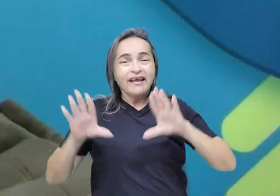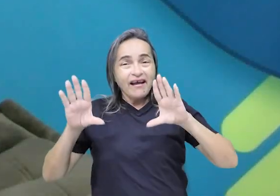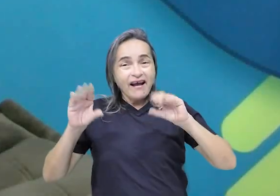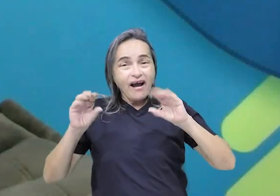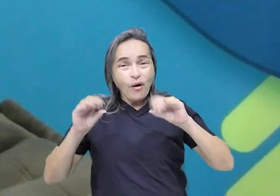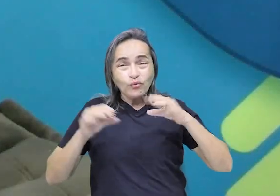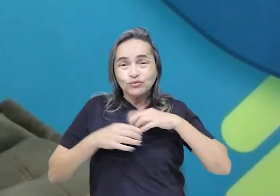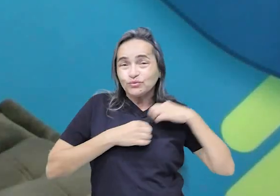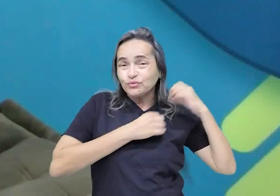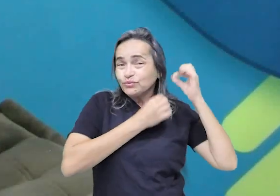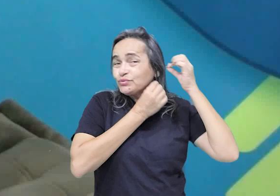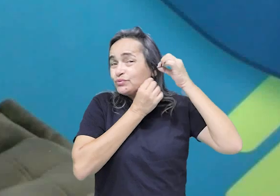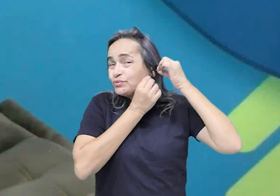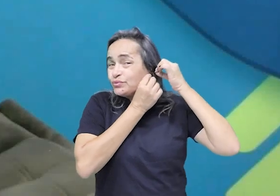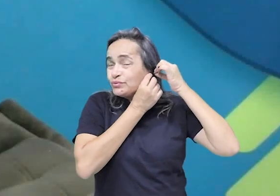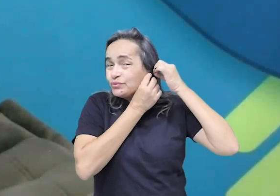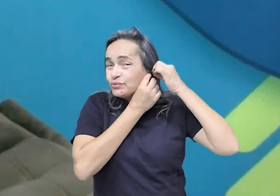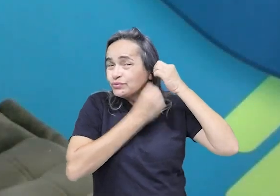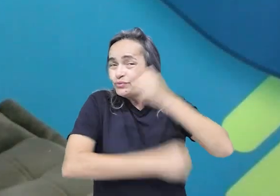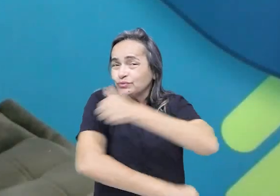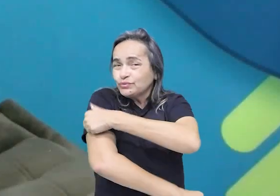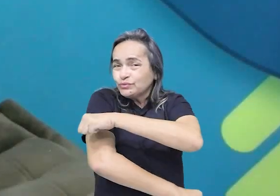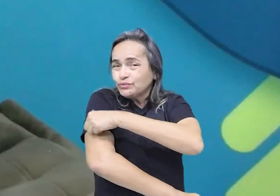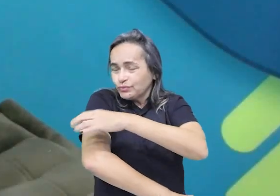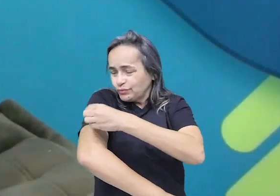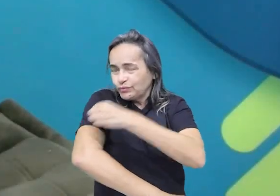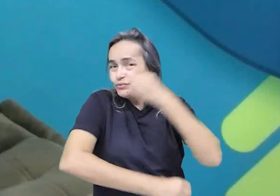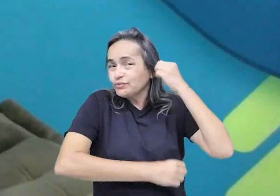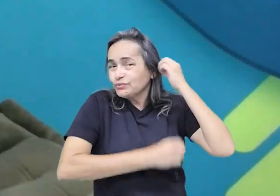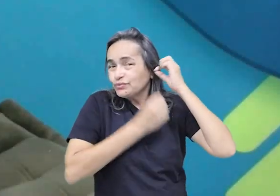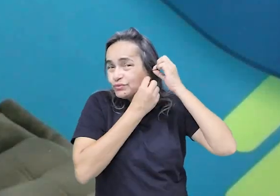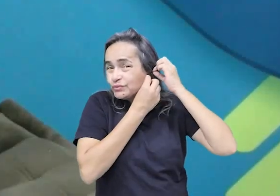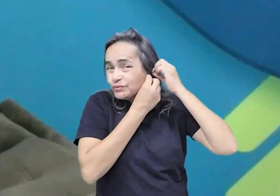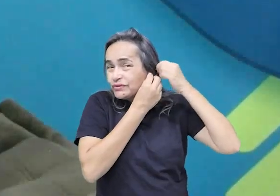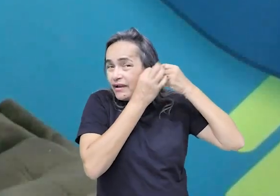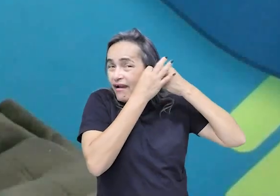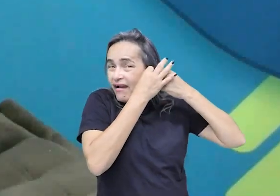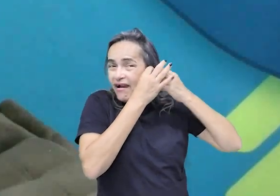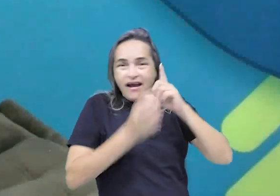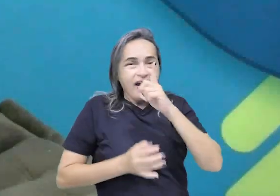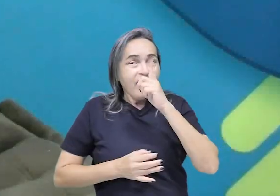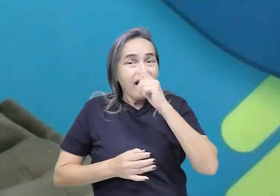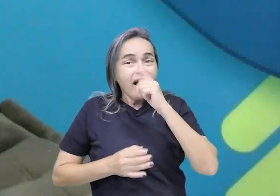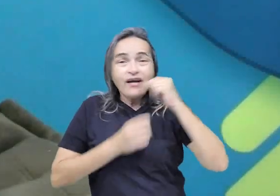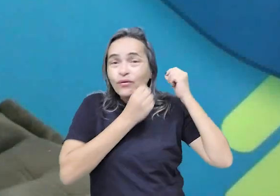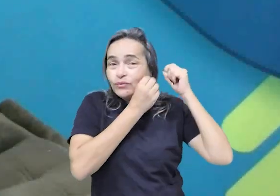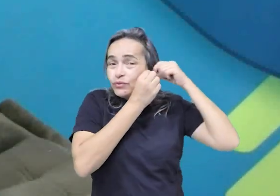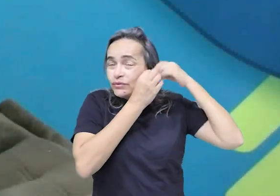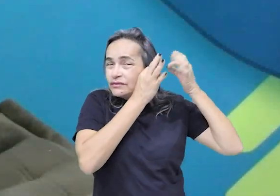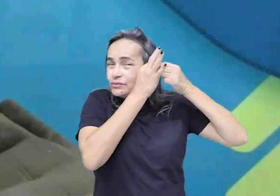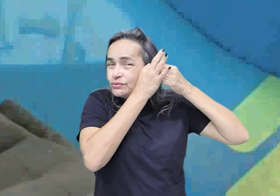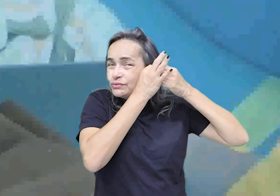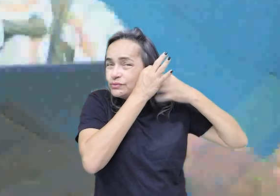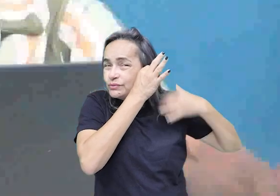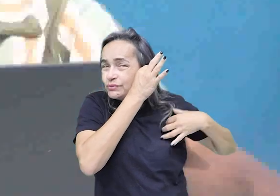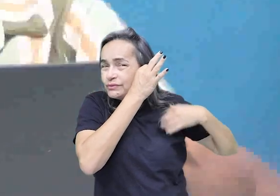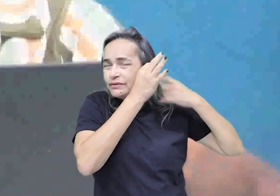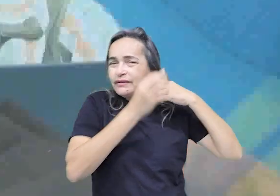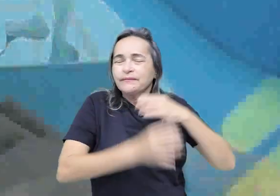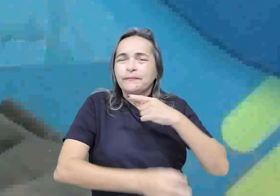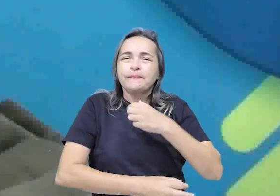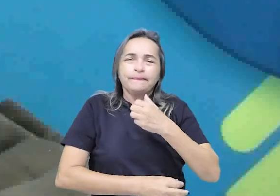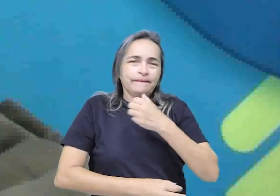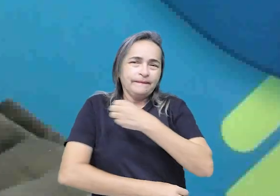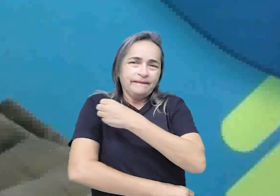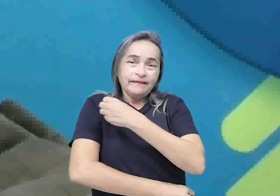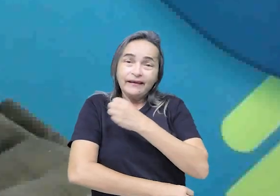com álcool. Aqui que a água sai, né? Nada disso é indicado. Nada disso é